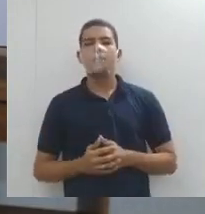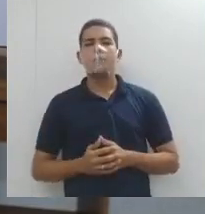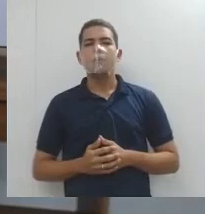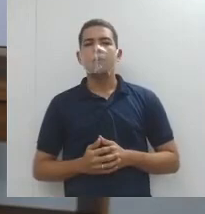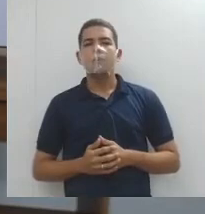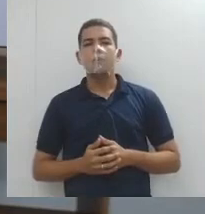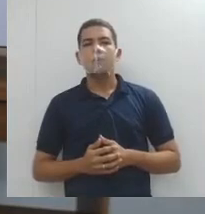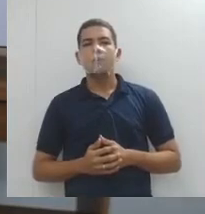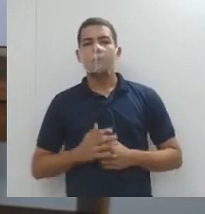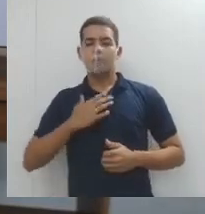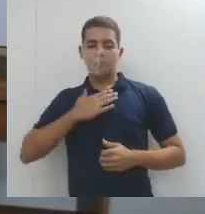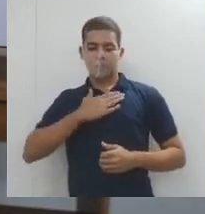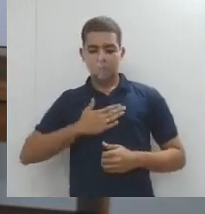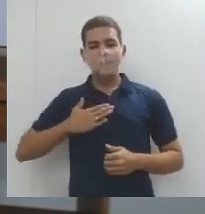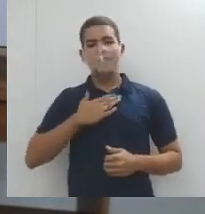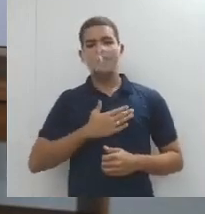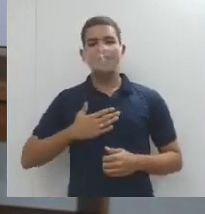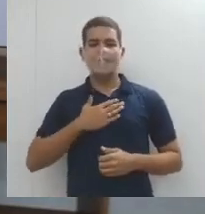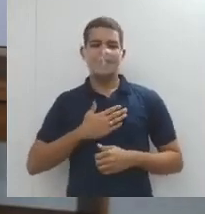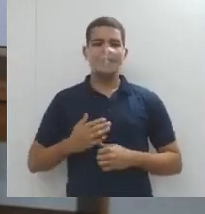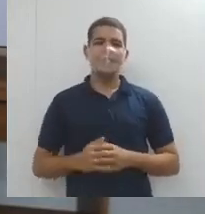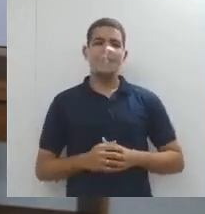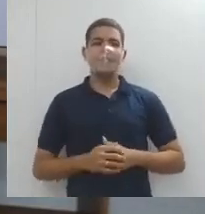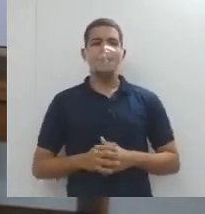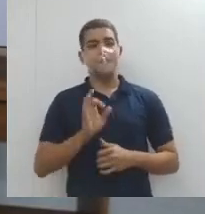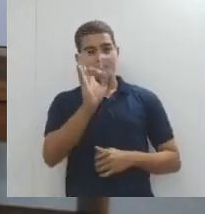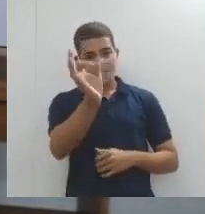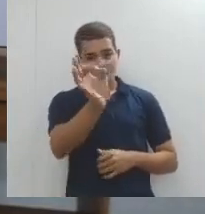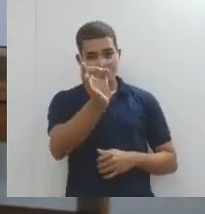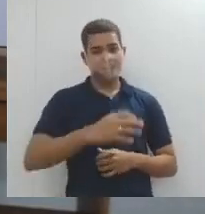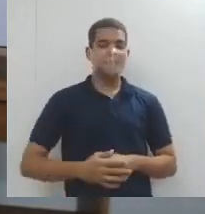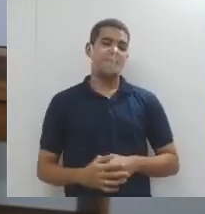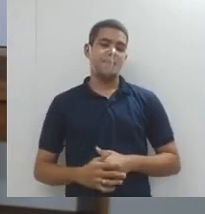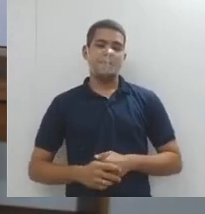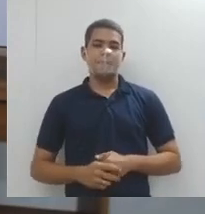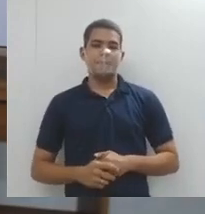Hein? Gosta. Isso mesmo.